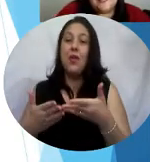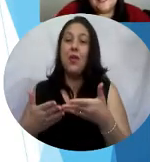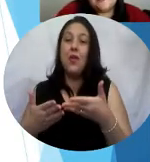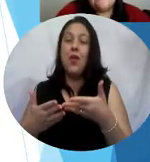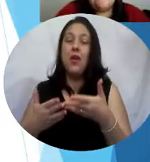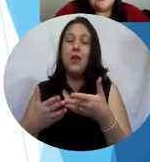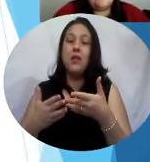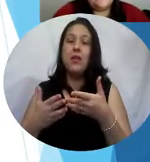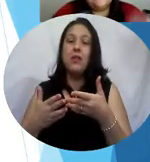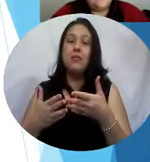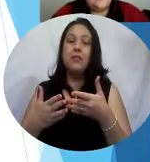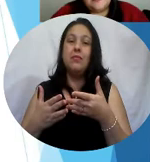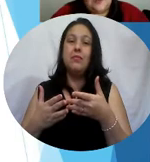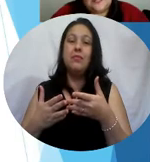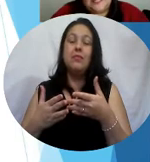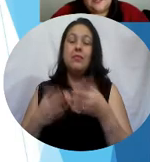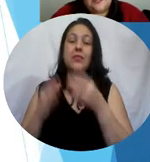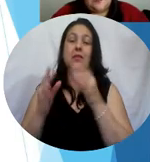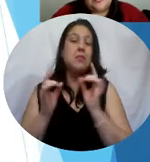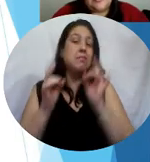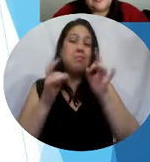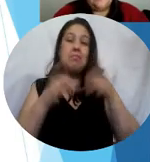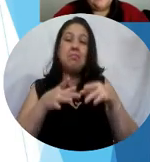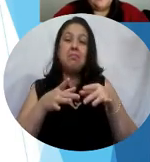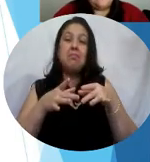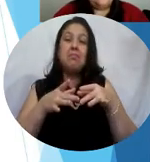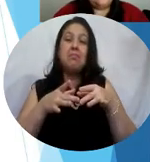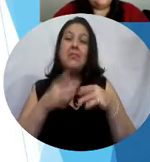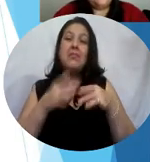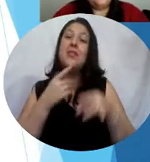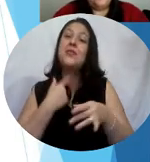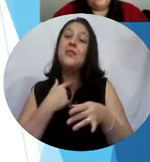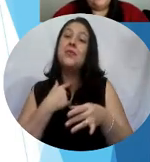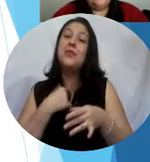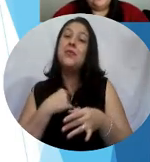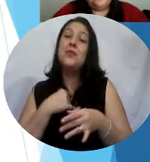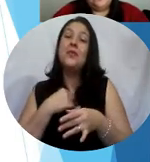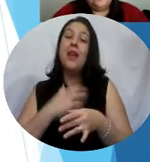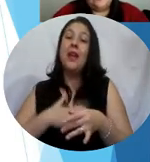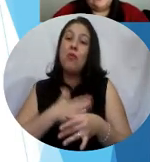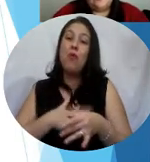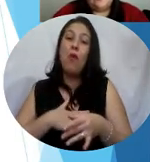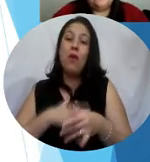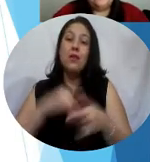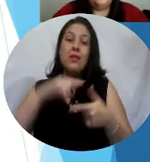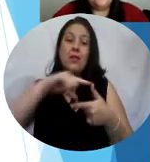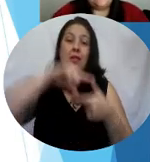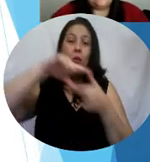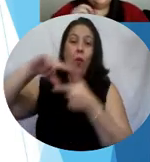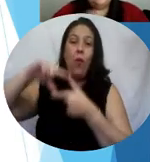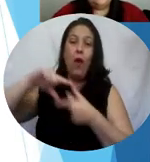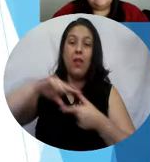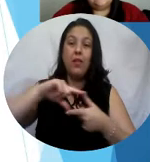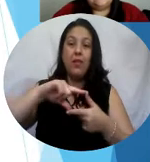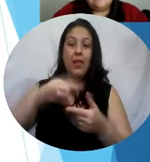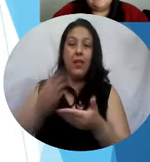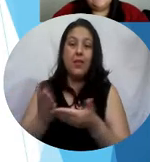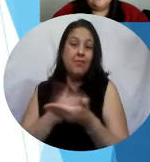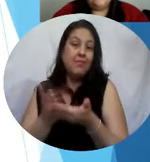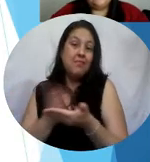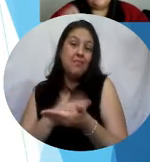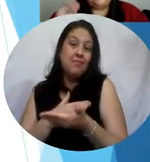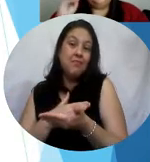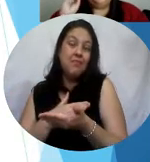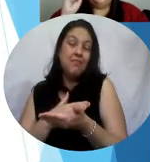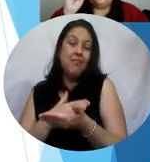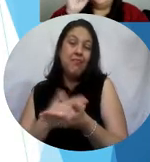de interesse para histórias em quadrinhos, por exemplo. Mas a pessoa com transtorno do espectro do autismo, ela tem essa